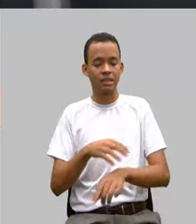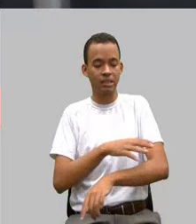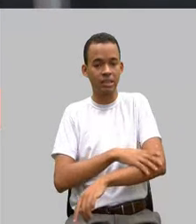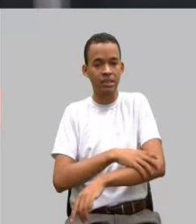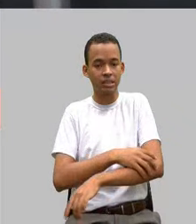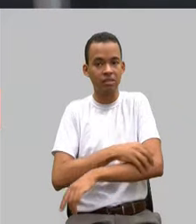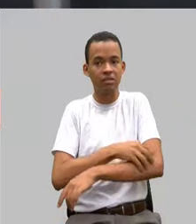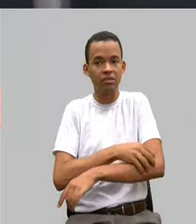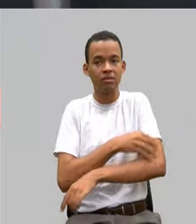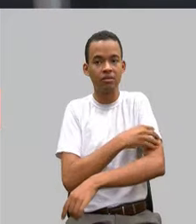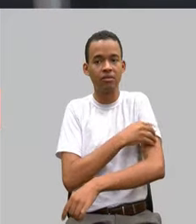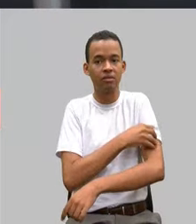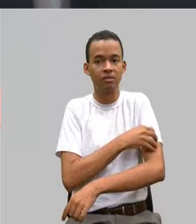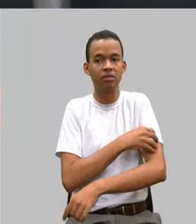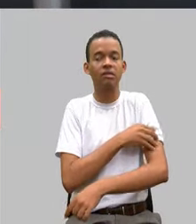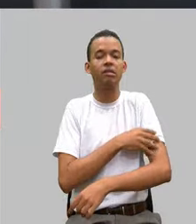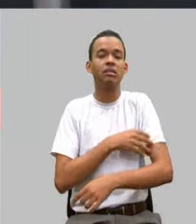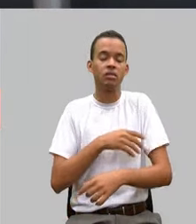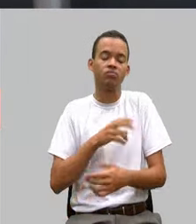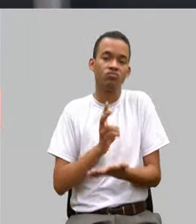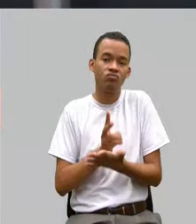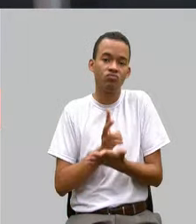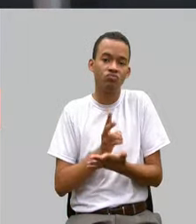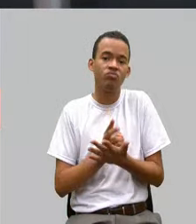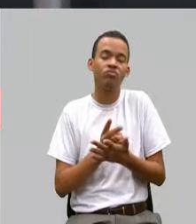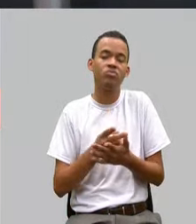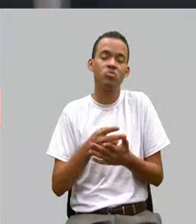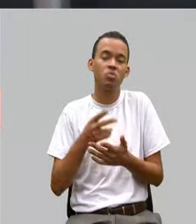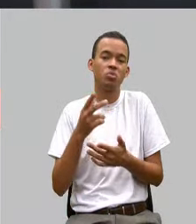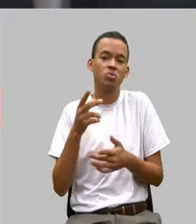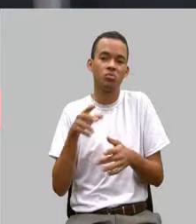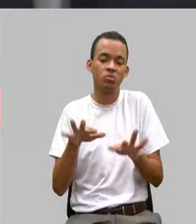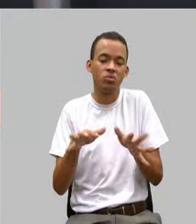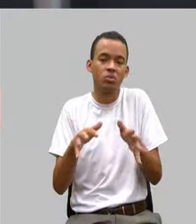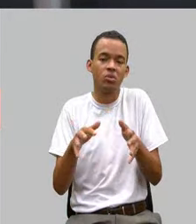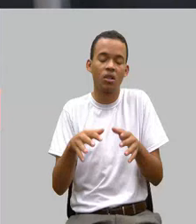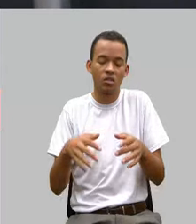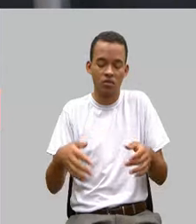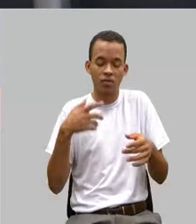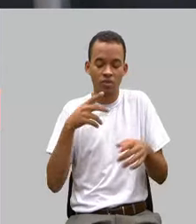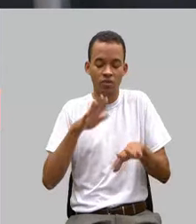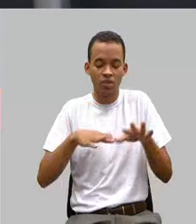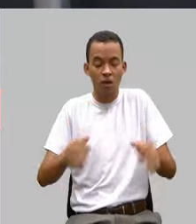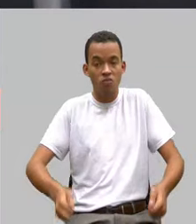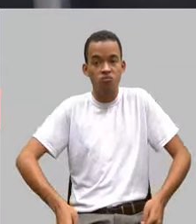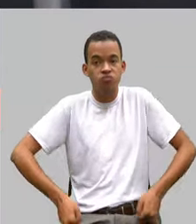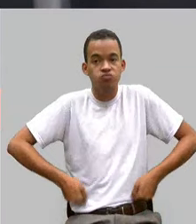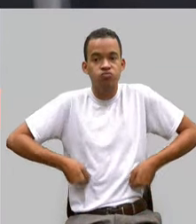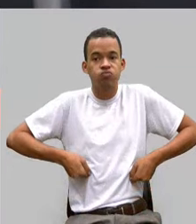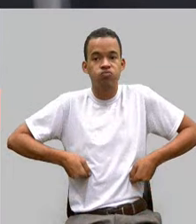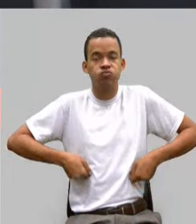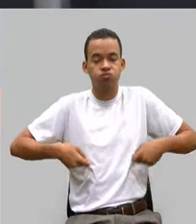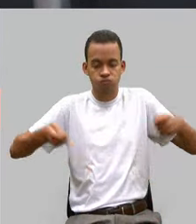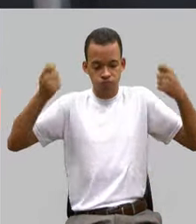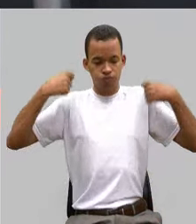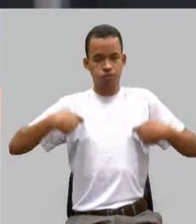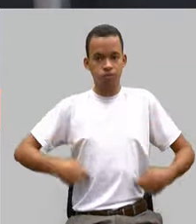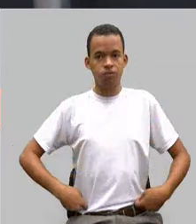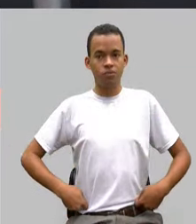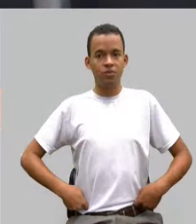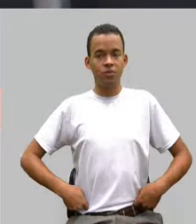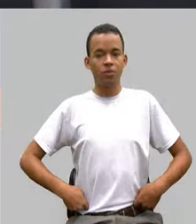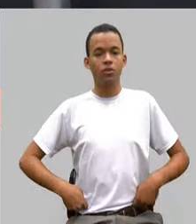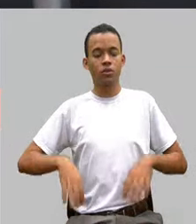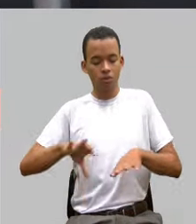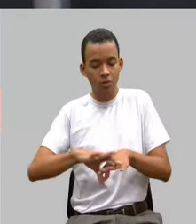persistentes que interferem em ações tão simples quanto se vestir calçar segurar um objeto